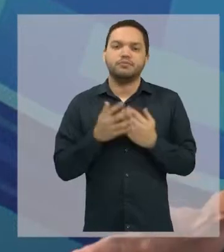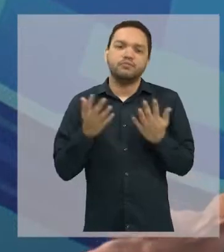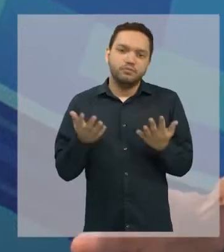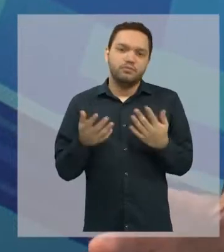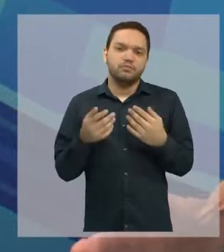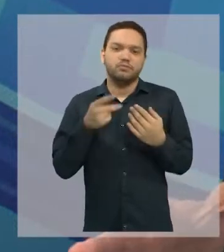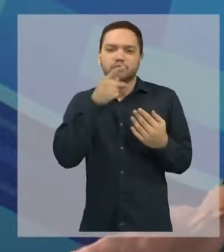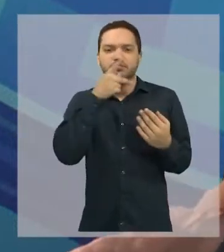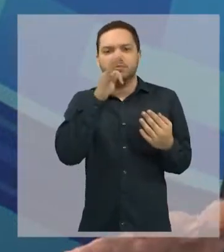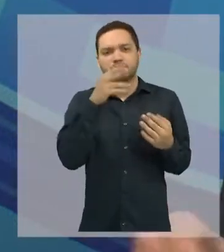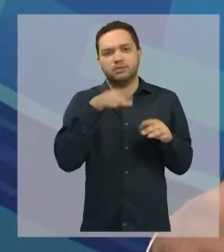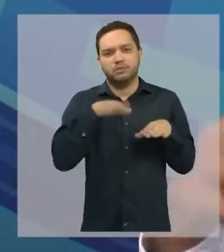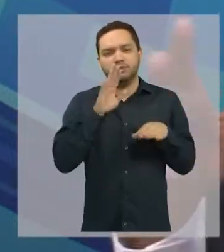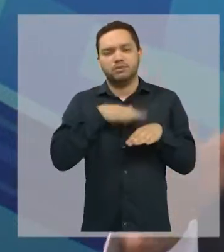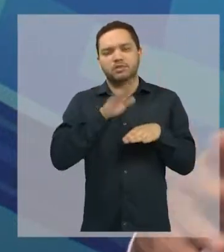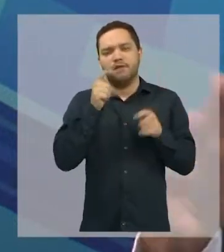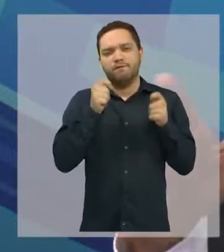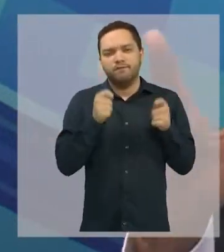sustenta, apesar